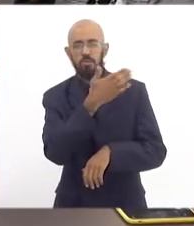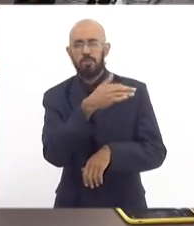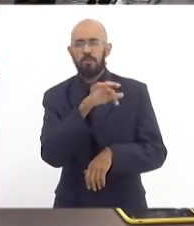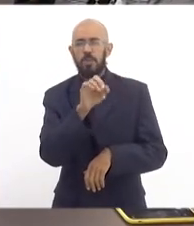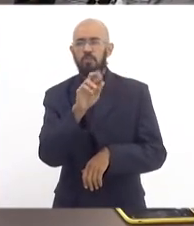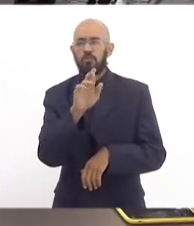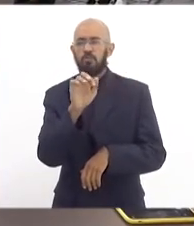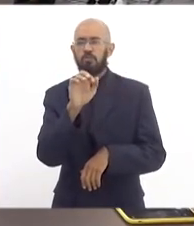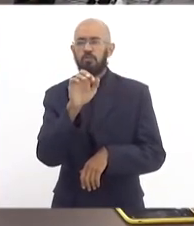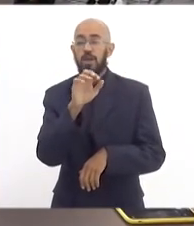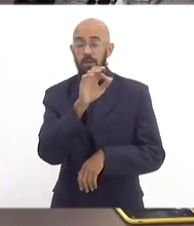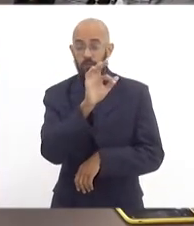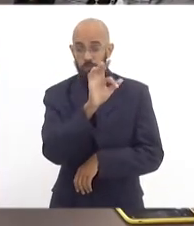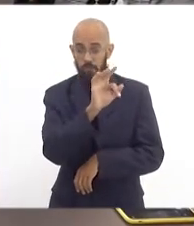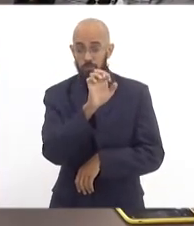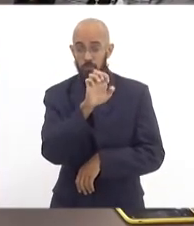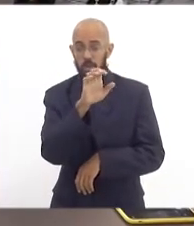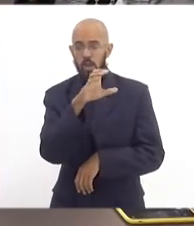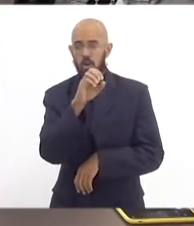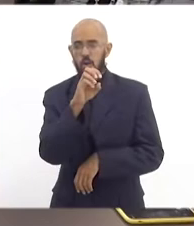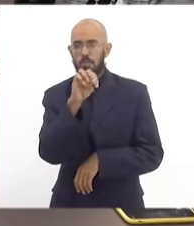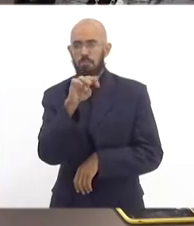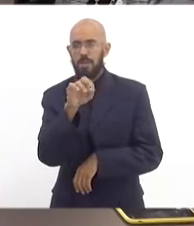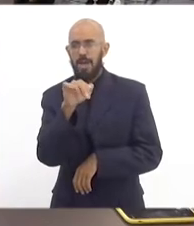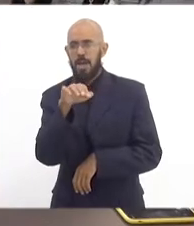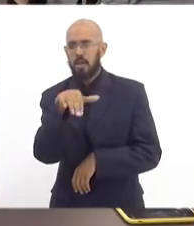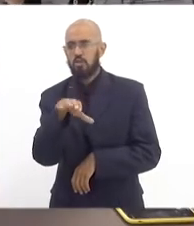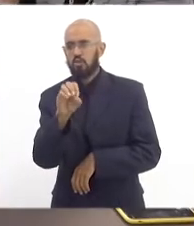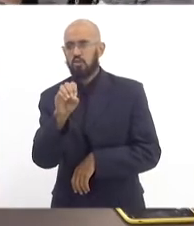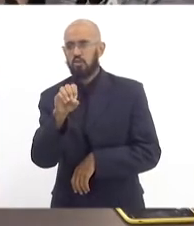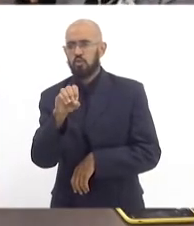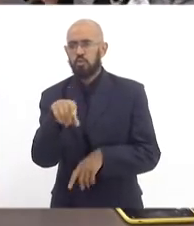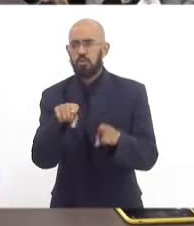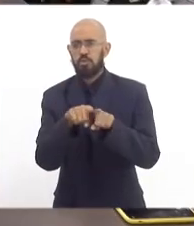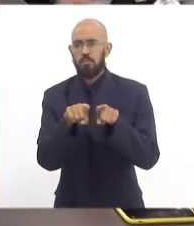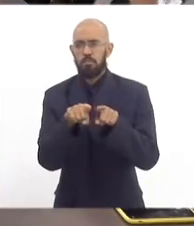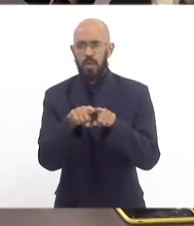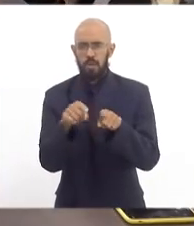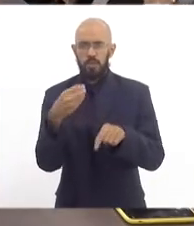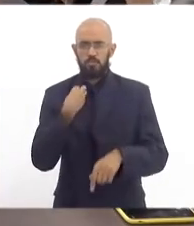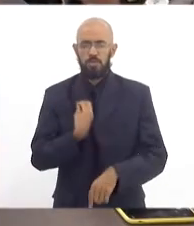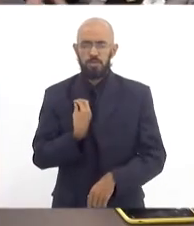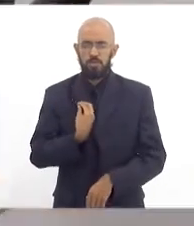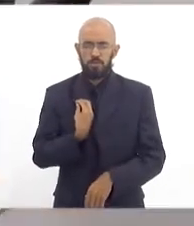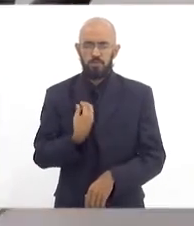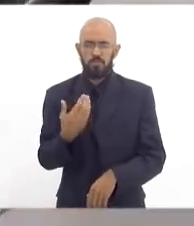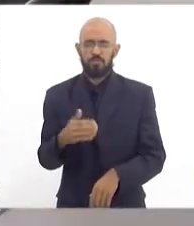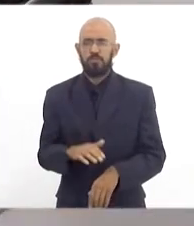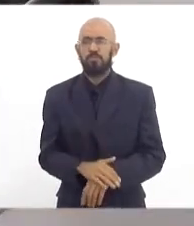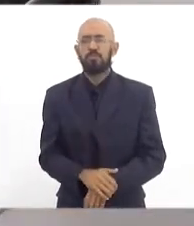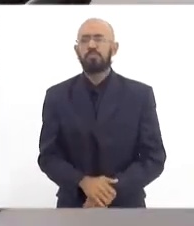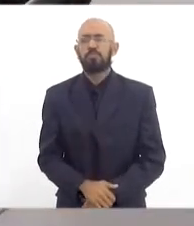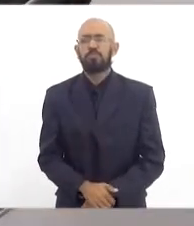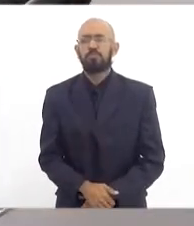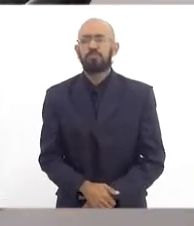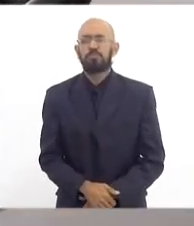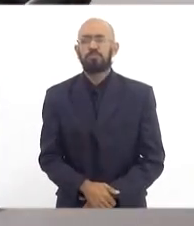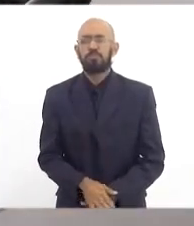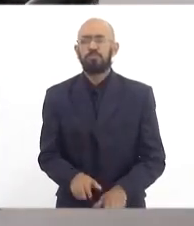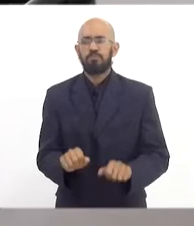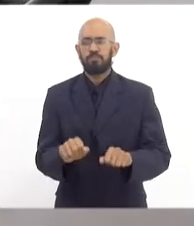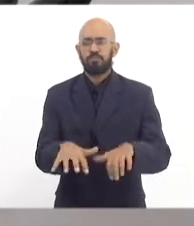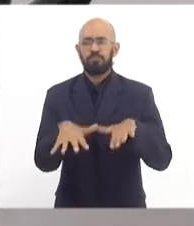também presente Mas voltando ao tema bom então essa audiência